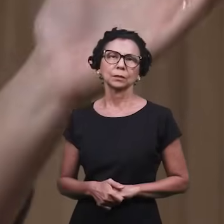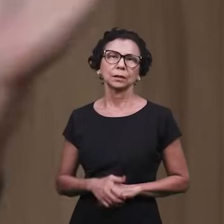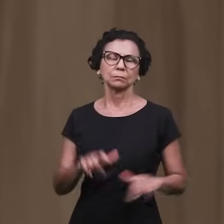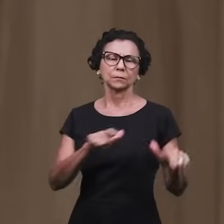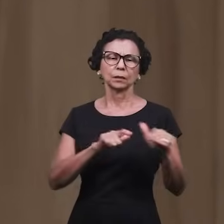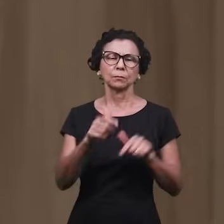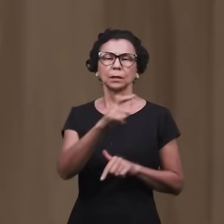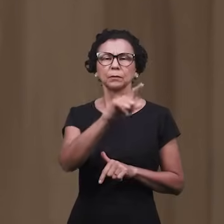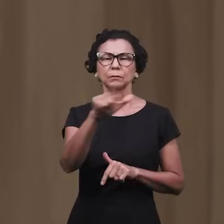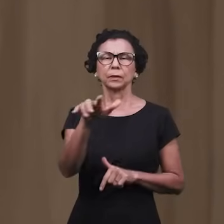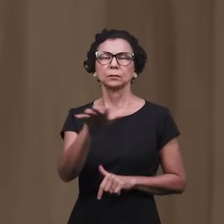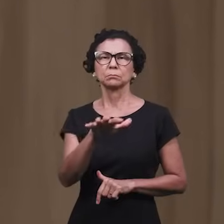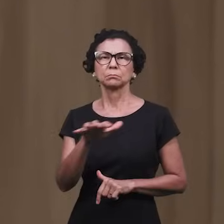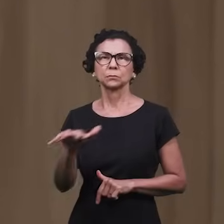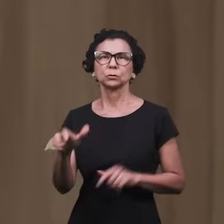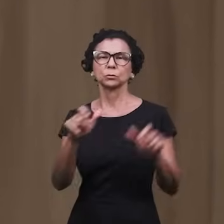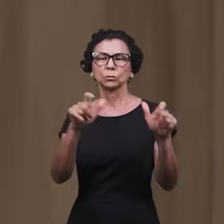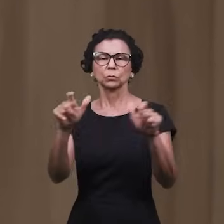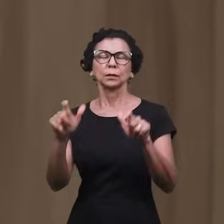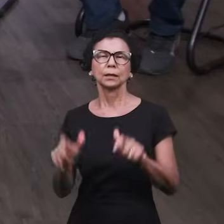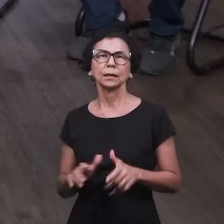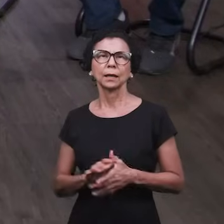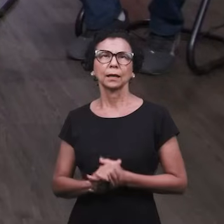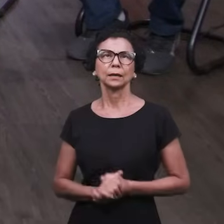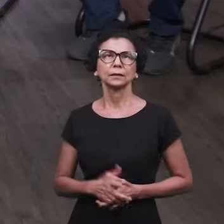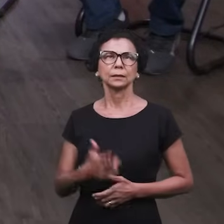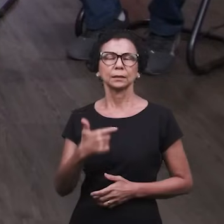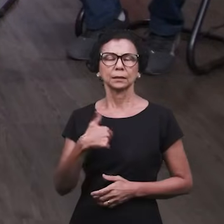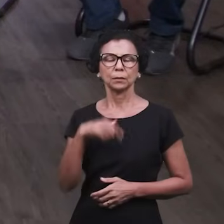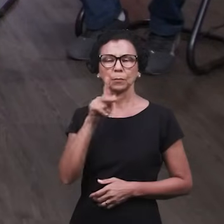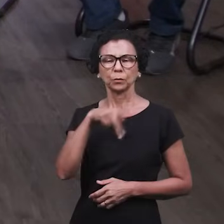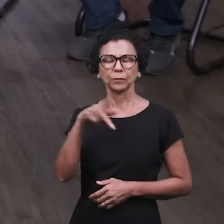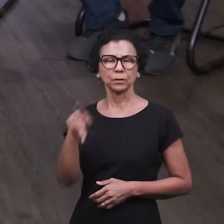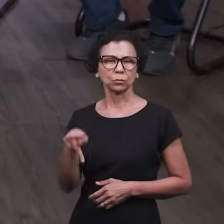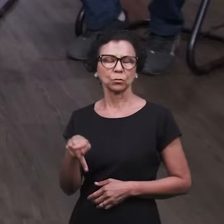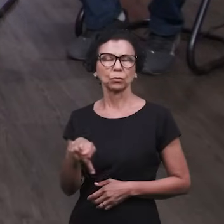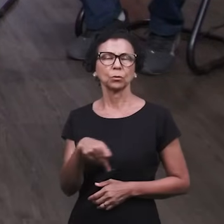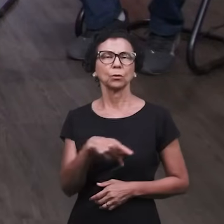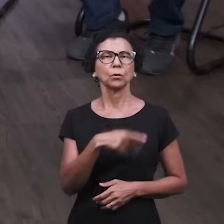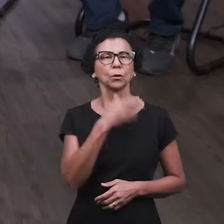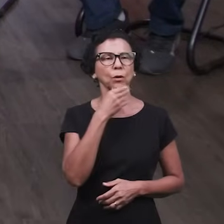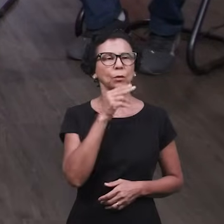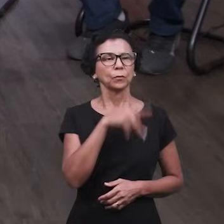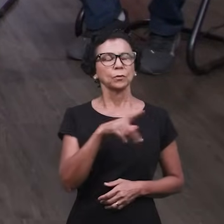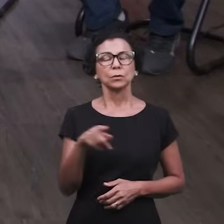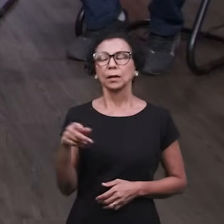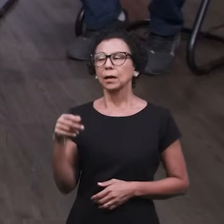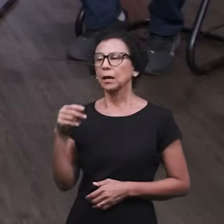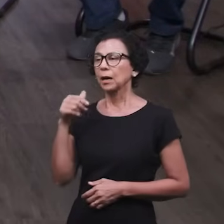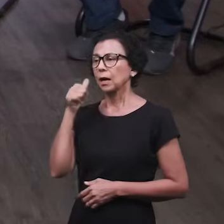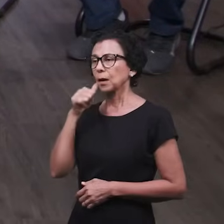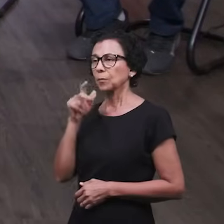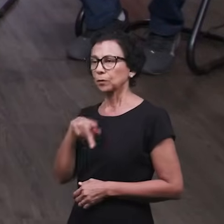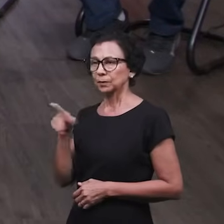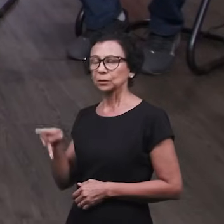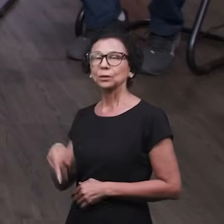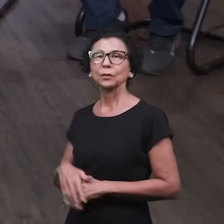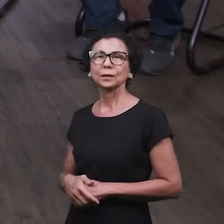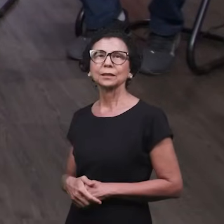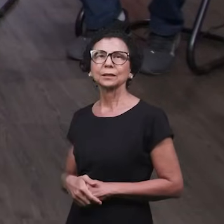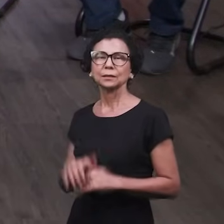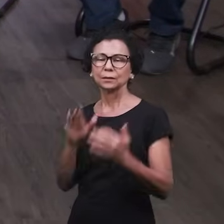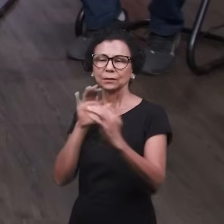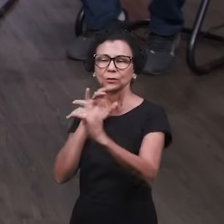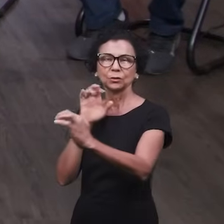violino, assim como a Isabela. Isabela, professora de flauta. Isso, eu sou professora de flauta. Eu trabalho muito pelo online, atendo presencial